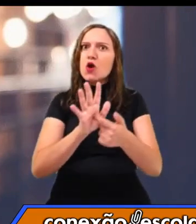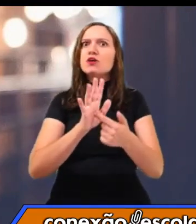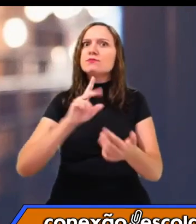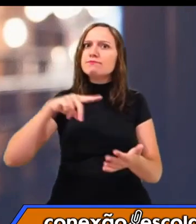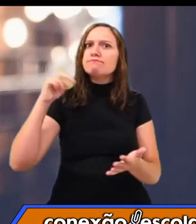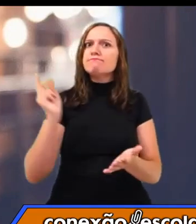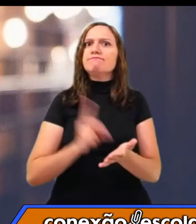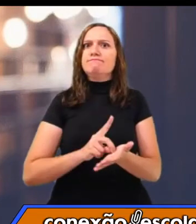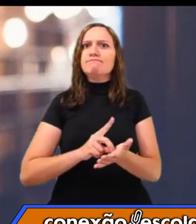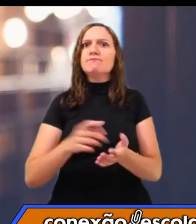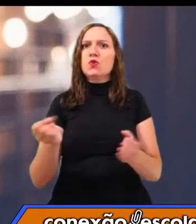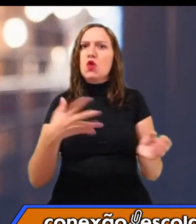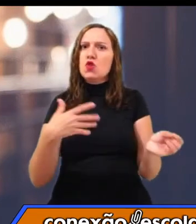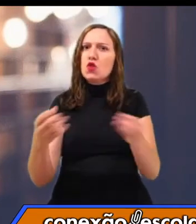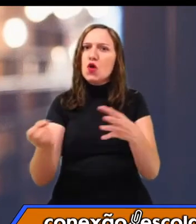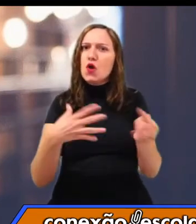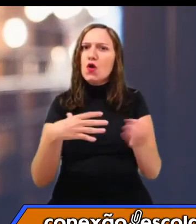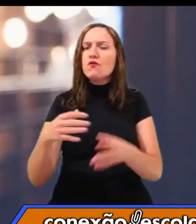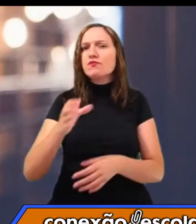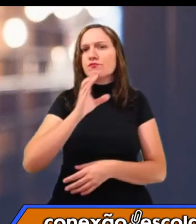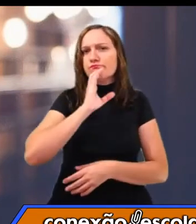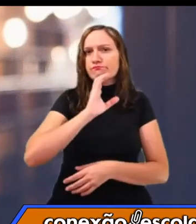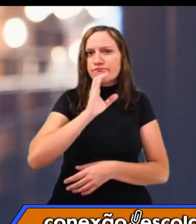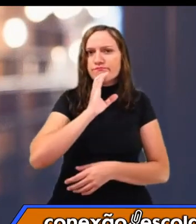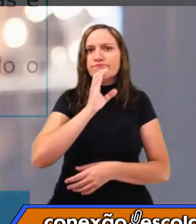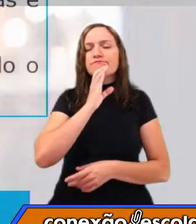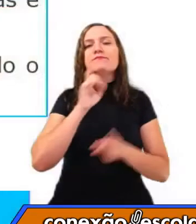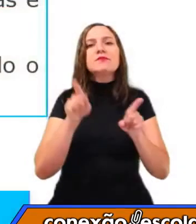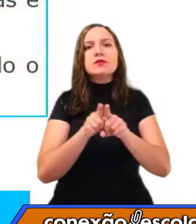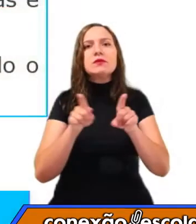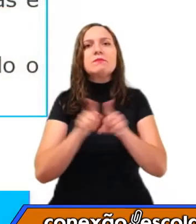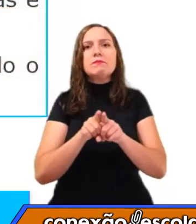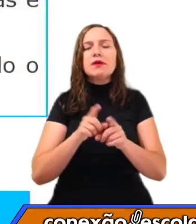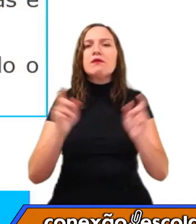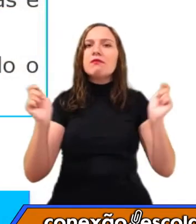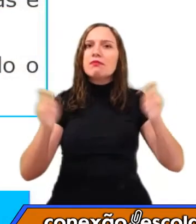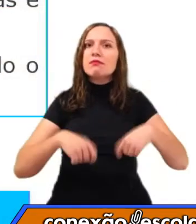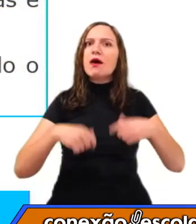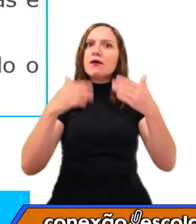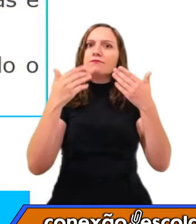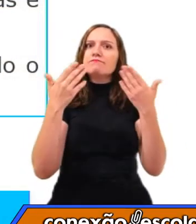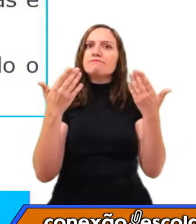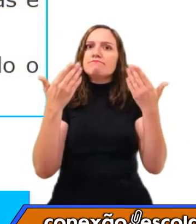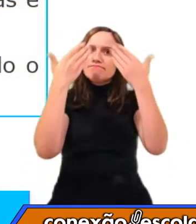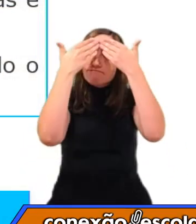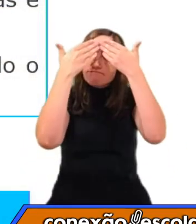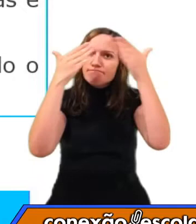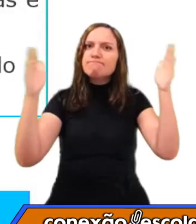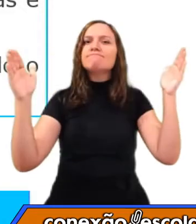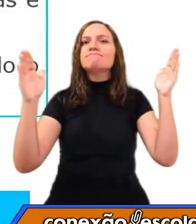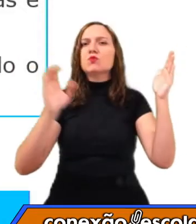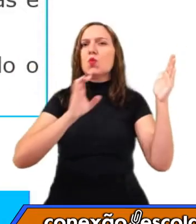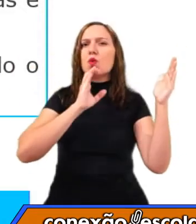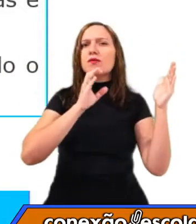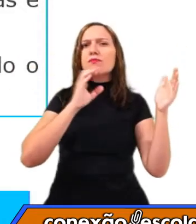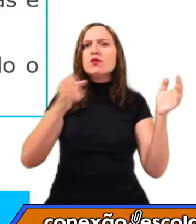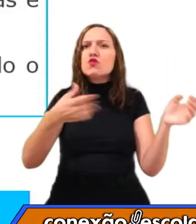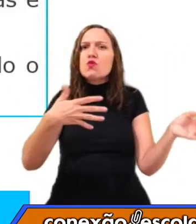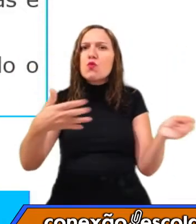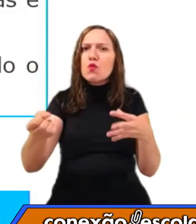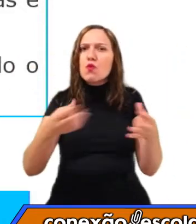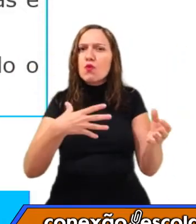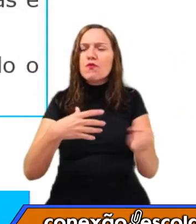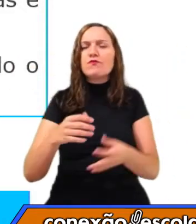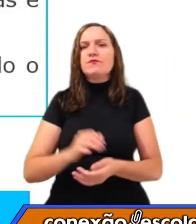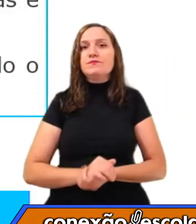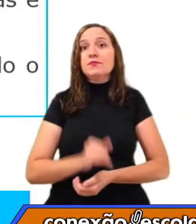confirmar esses novos conhecimentos, né, abrir novas possibilidades de conhecimento, né? Porque, por